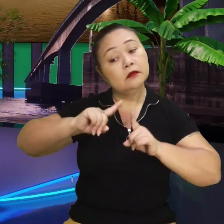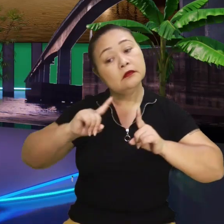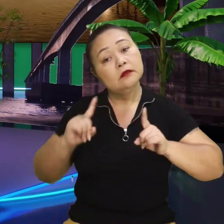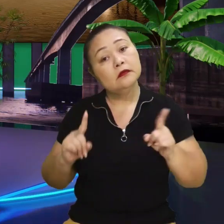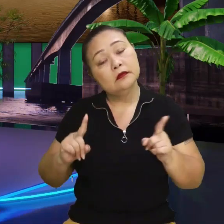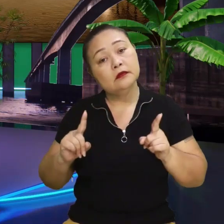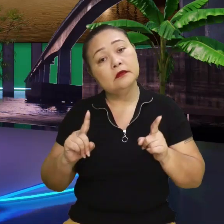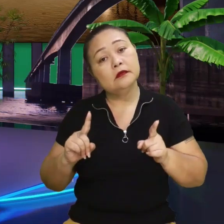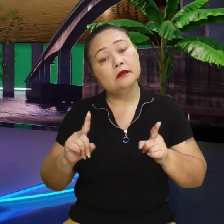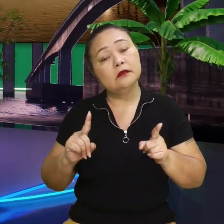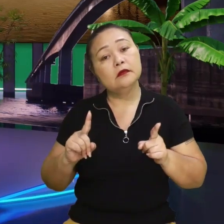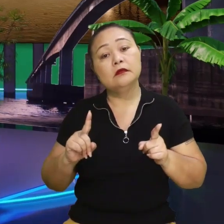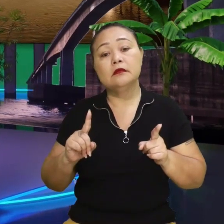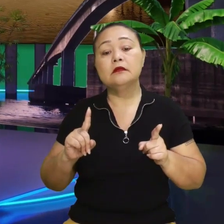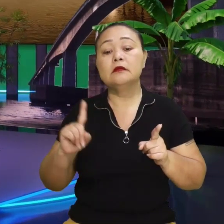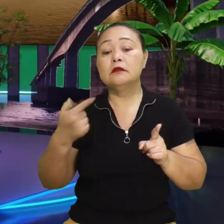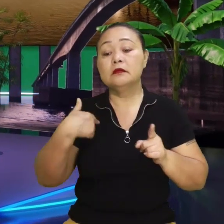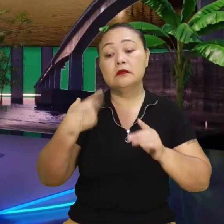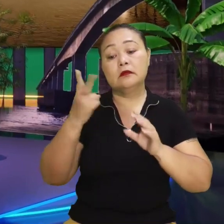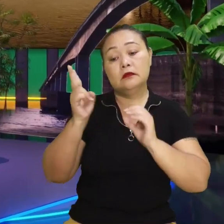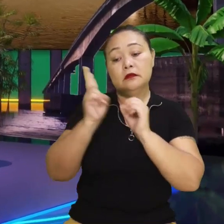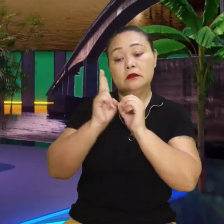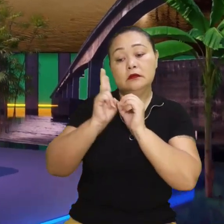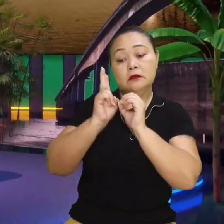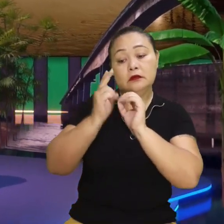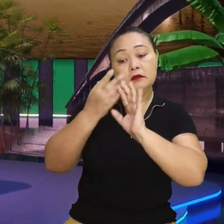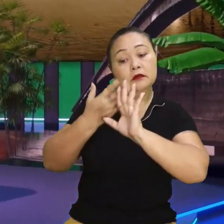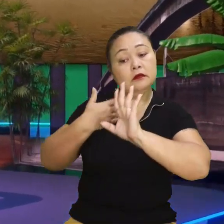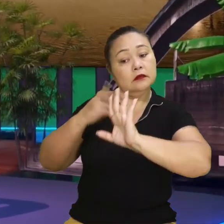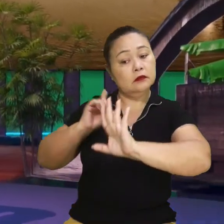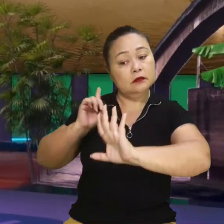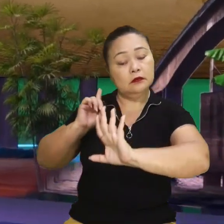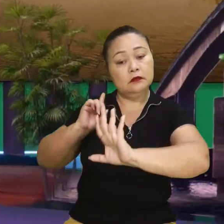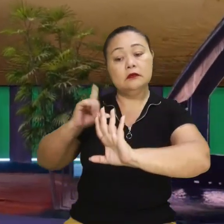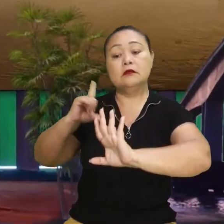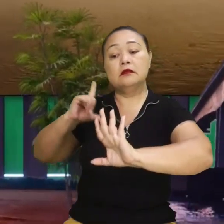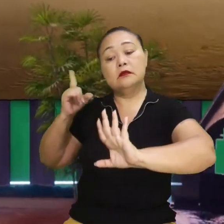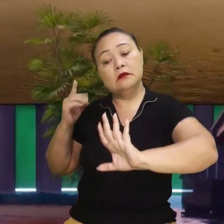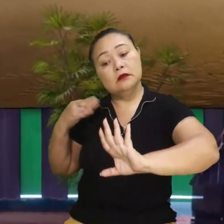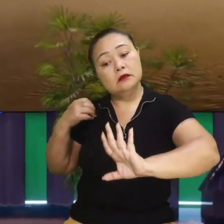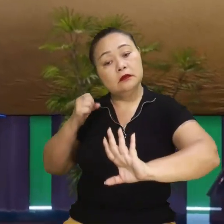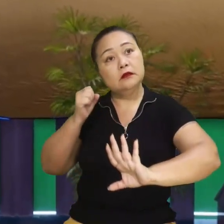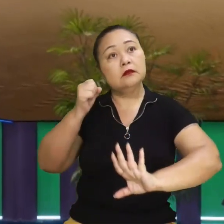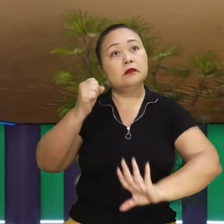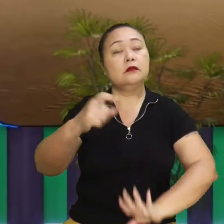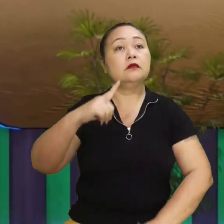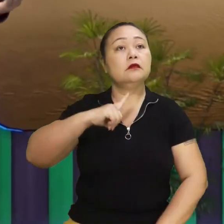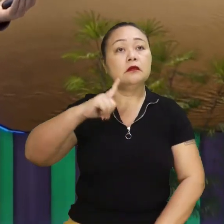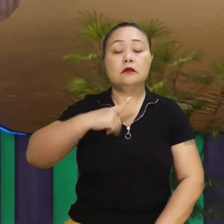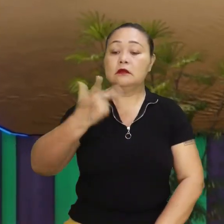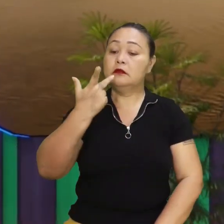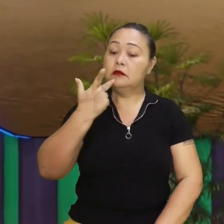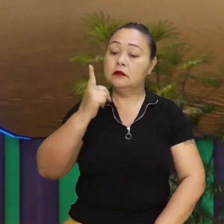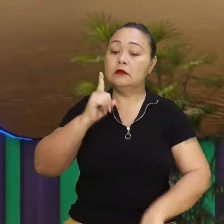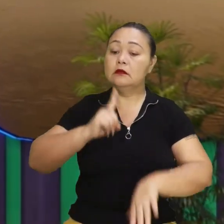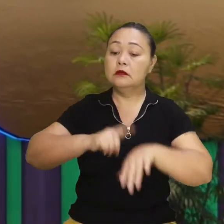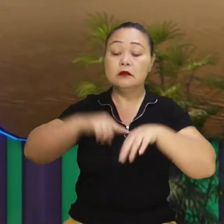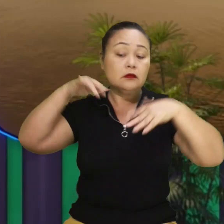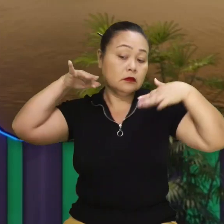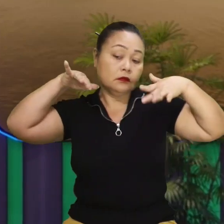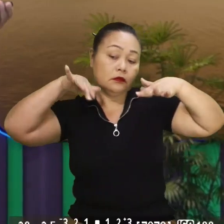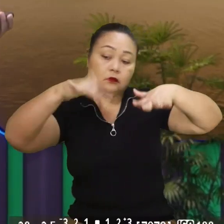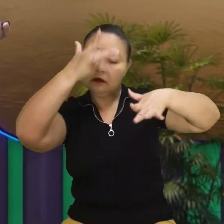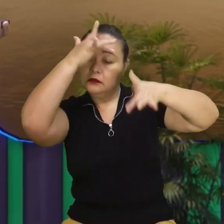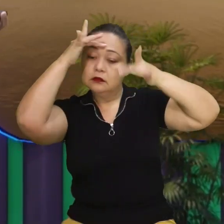nós os não-indígenas os que vieram para cá e nós falamos tempo todo sobre essa migração